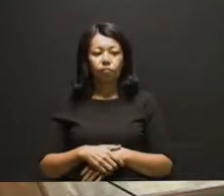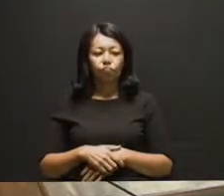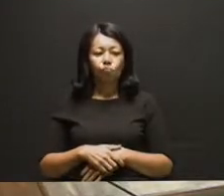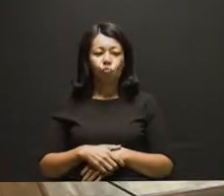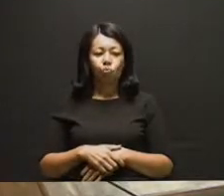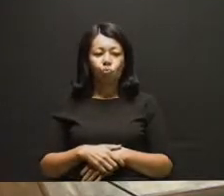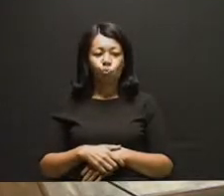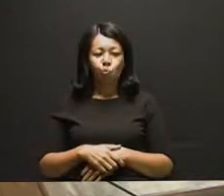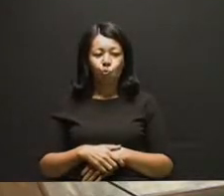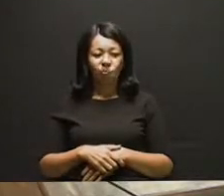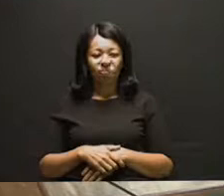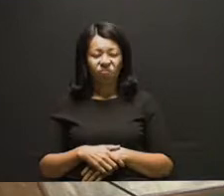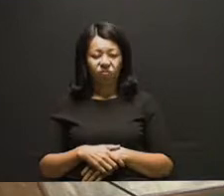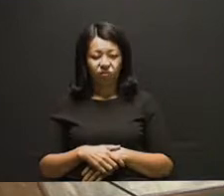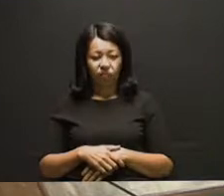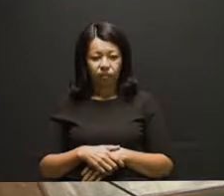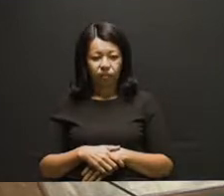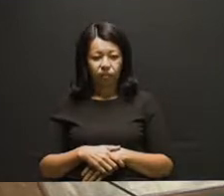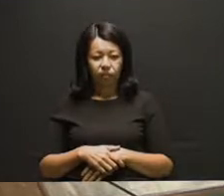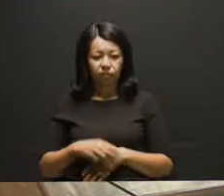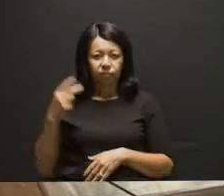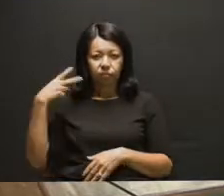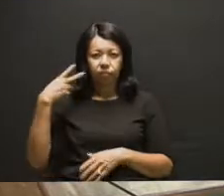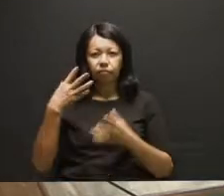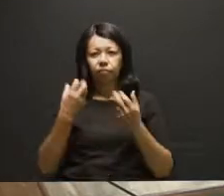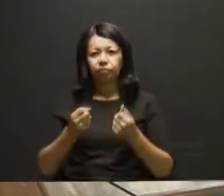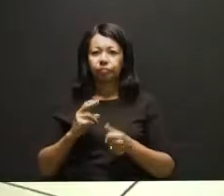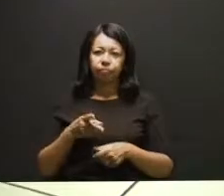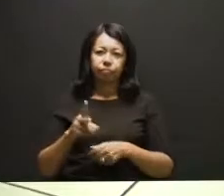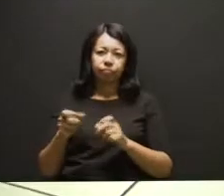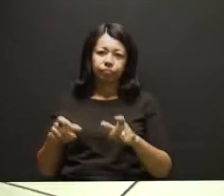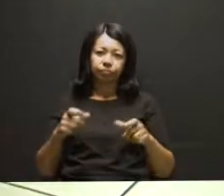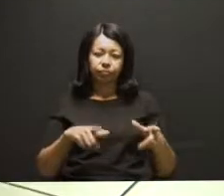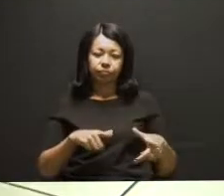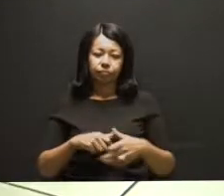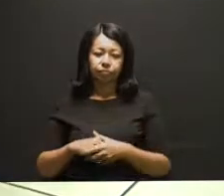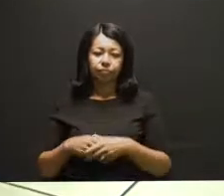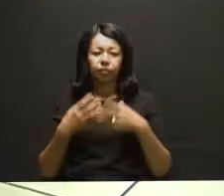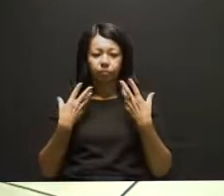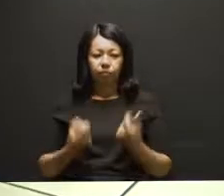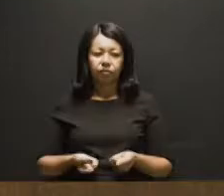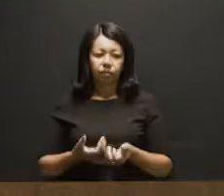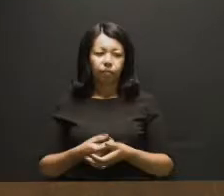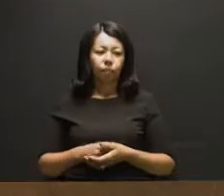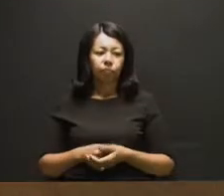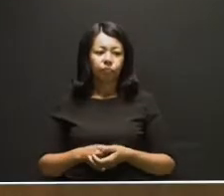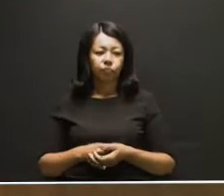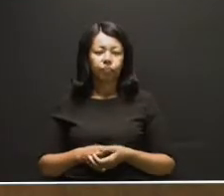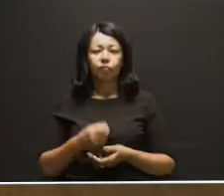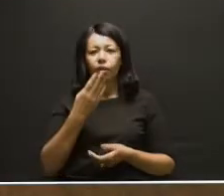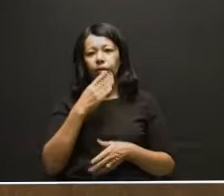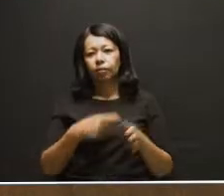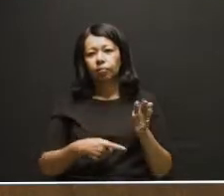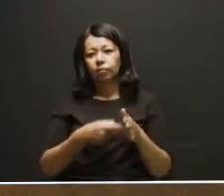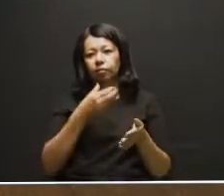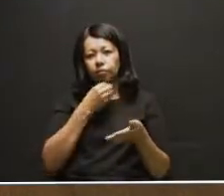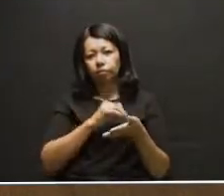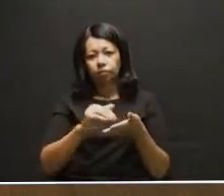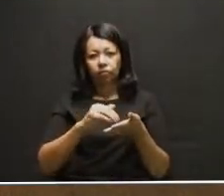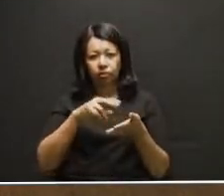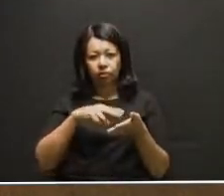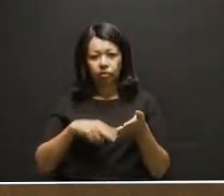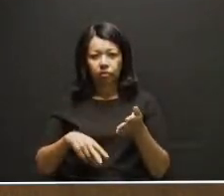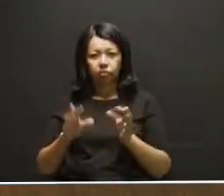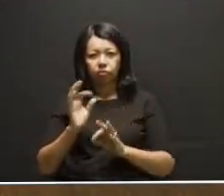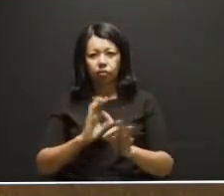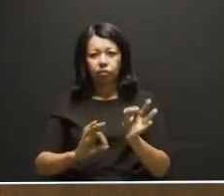questão de ordem vereador agnaldo araújo os vereadores que forem população permaneça como conta aprovado solicita ao senhor pelo secretário que proceda à leitura